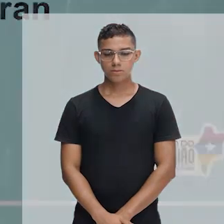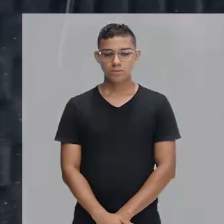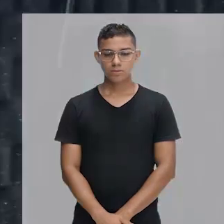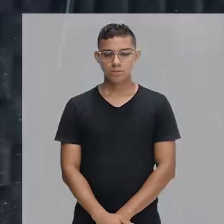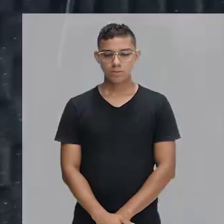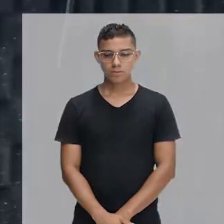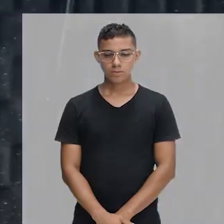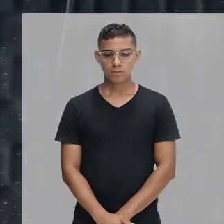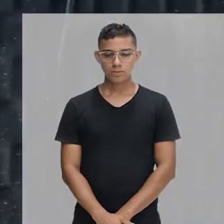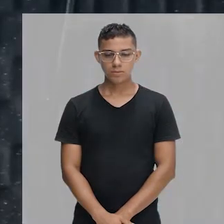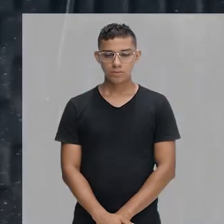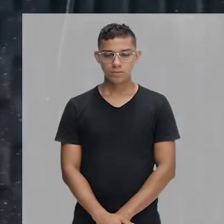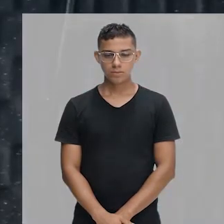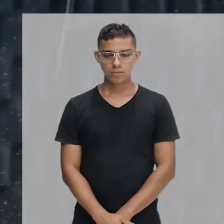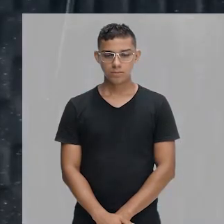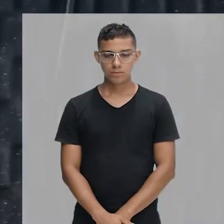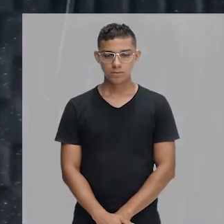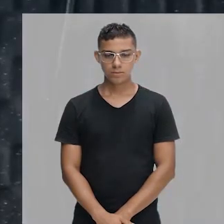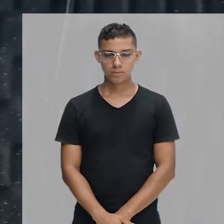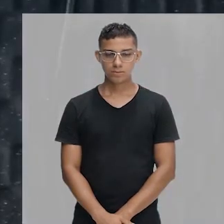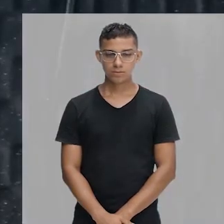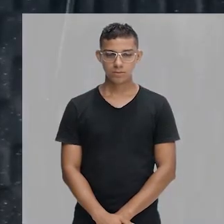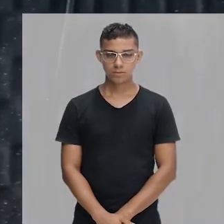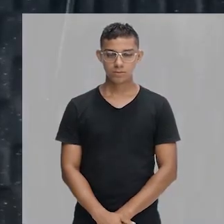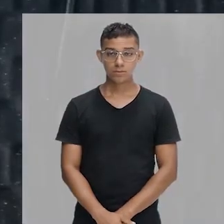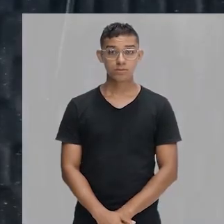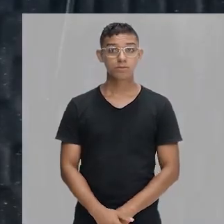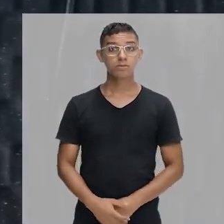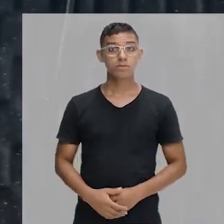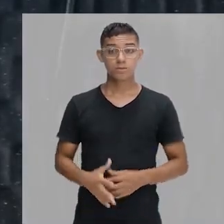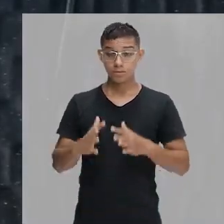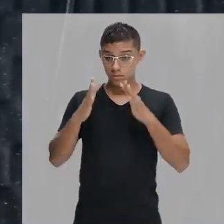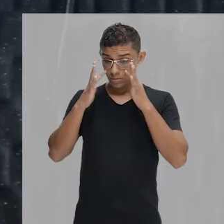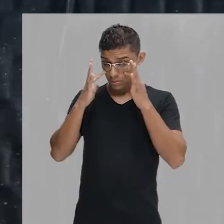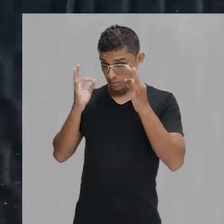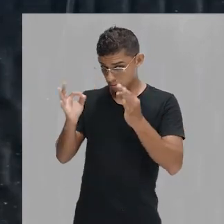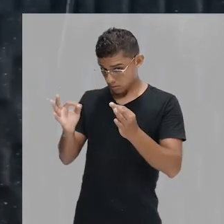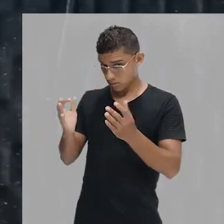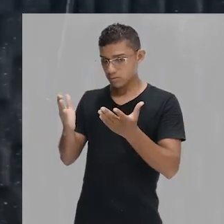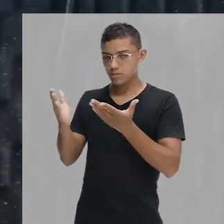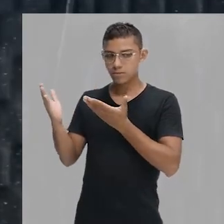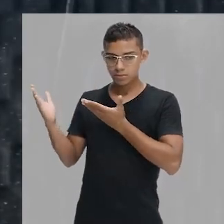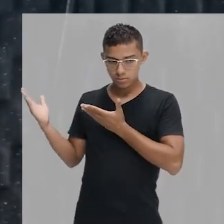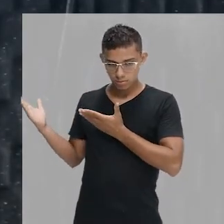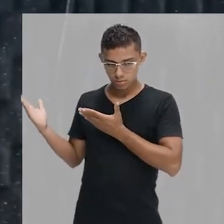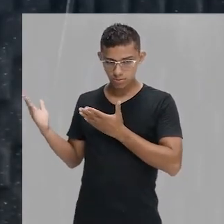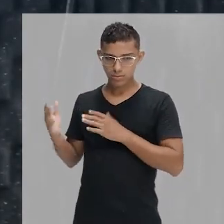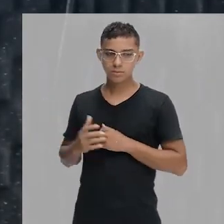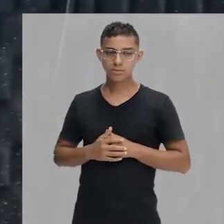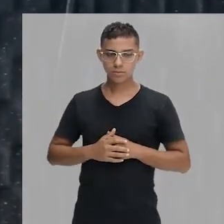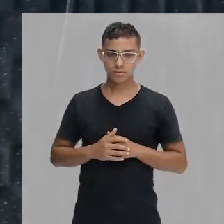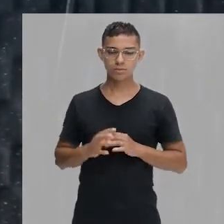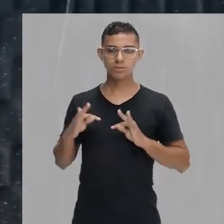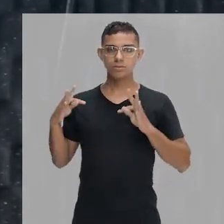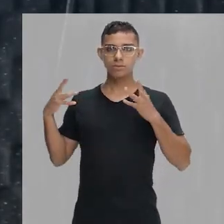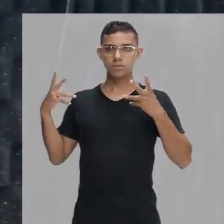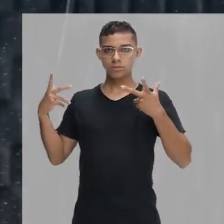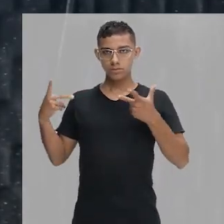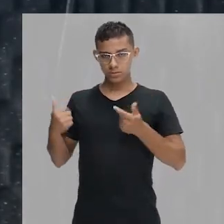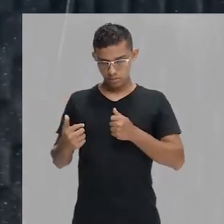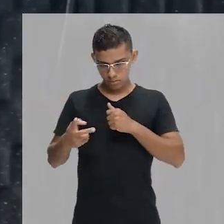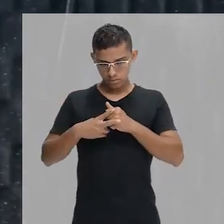dijéramos, dijerais e dijeran. Fique de olho. Todos os